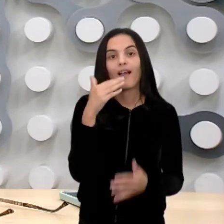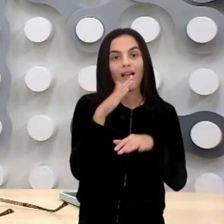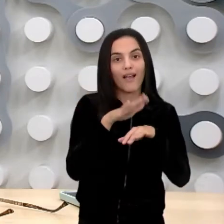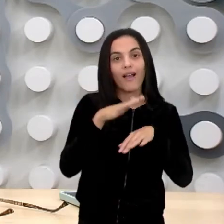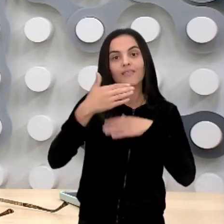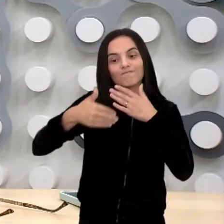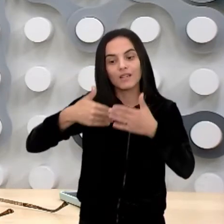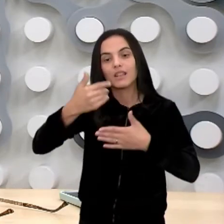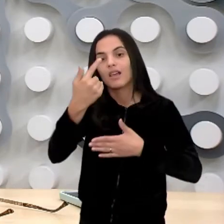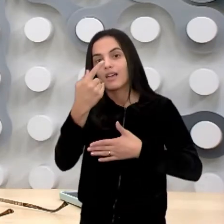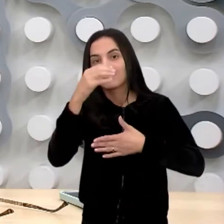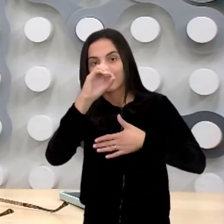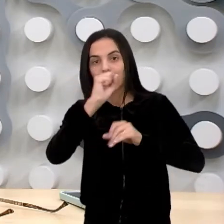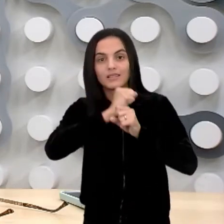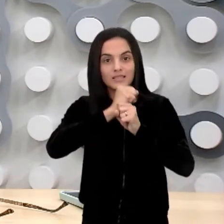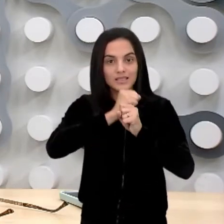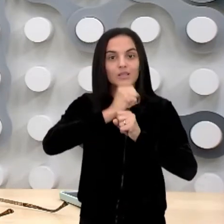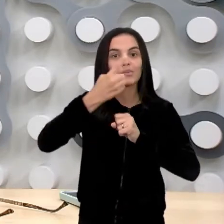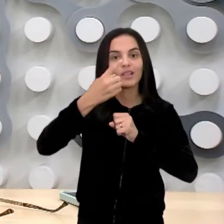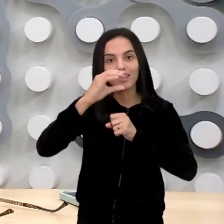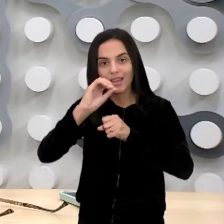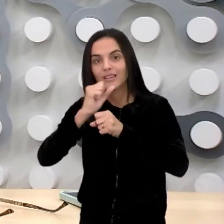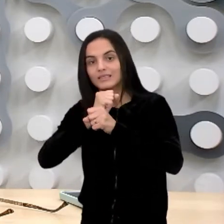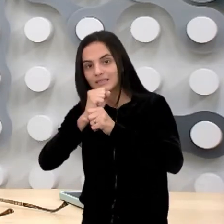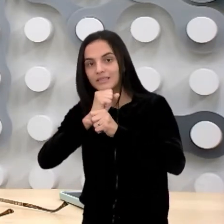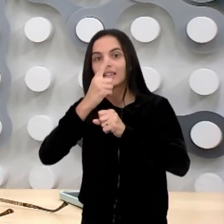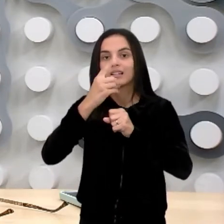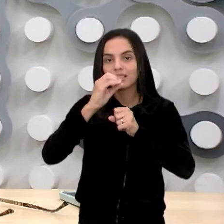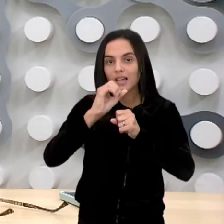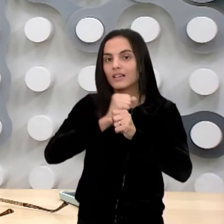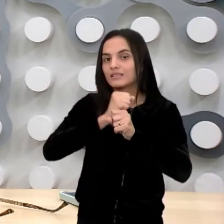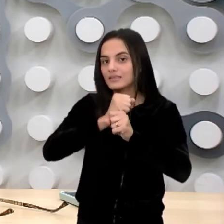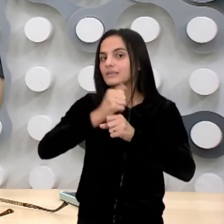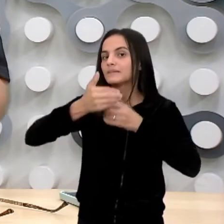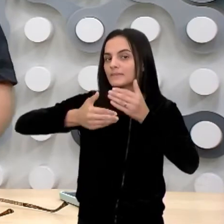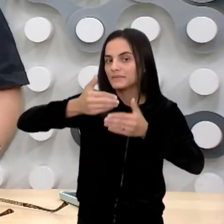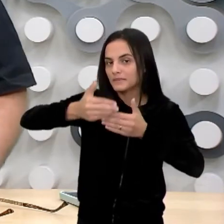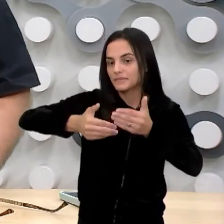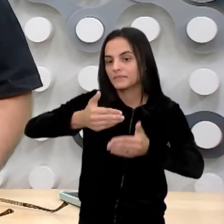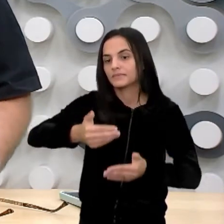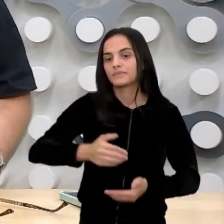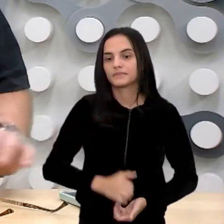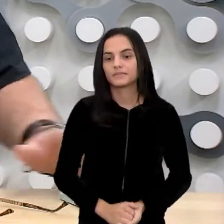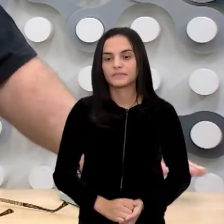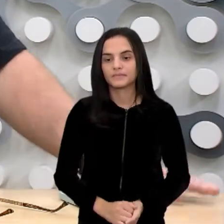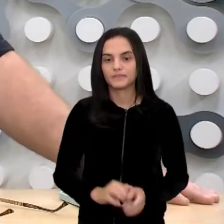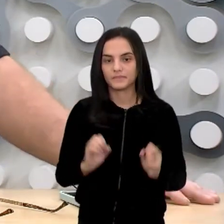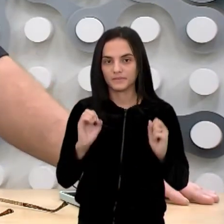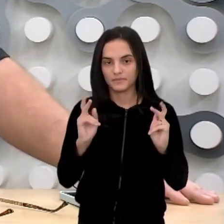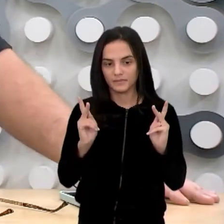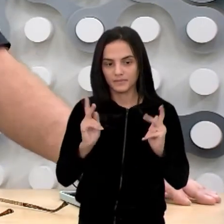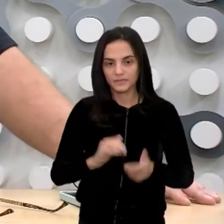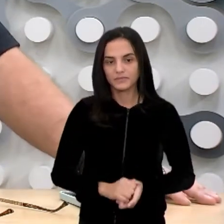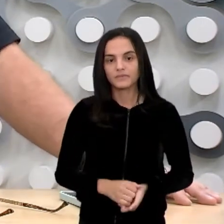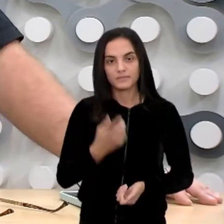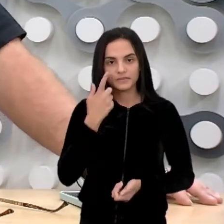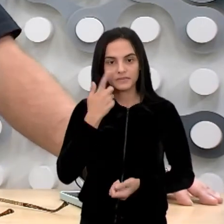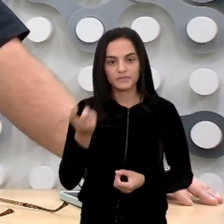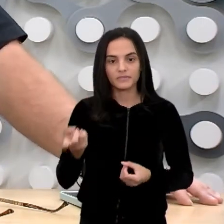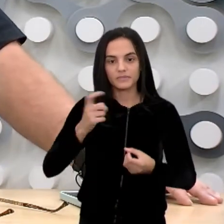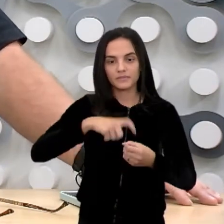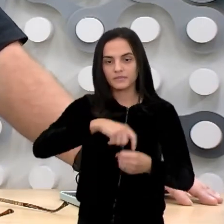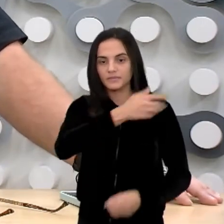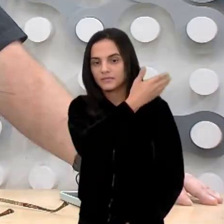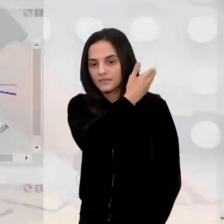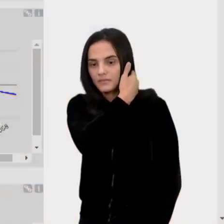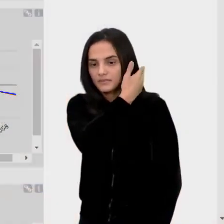até porque pela quantidade de informações que são dadas aí pelo censo, tá certo? Então, voltar lá para o Paraná, a